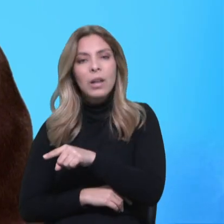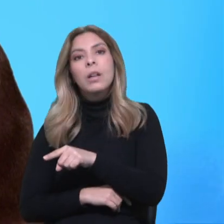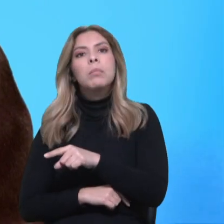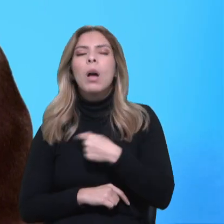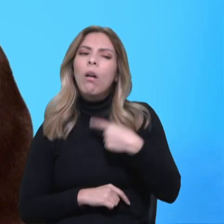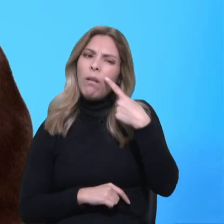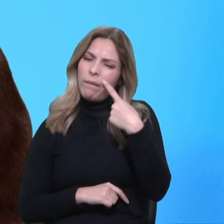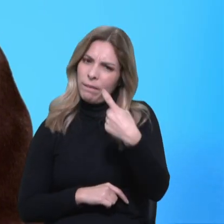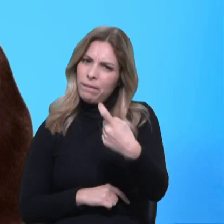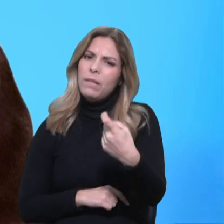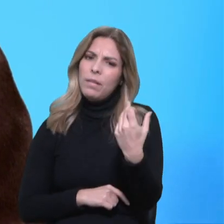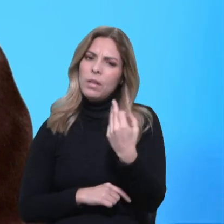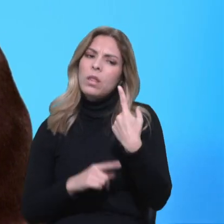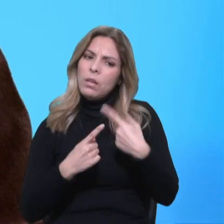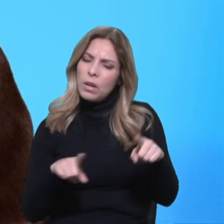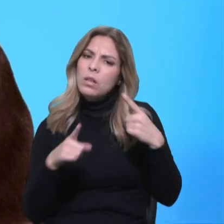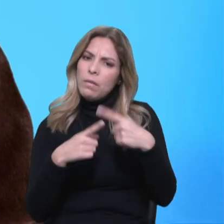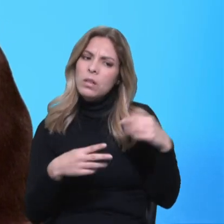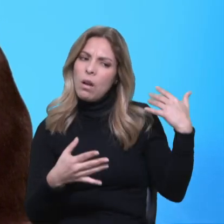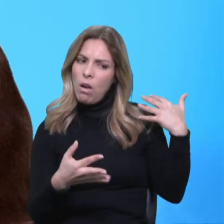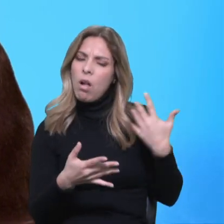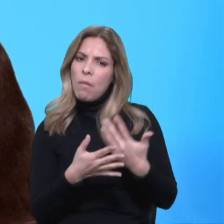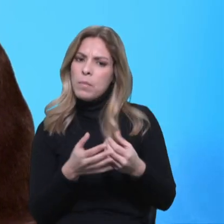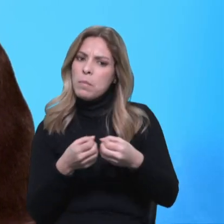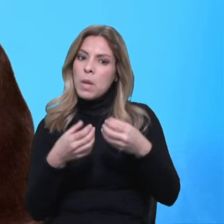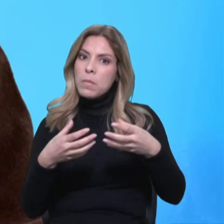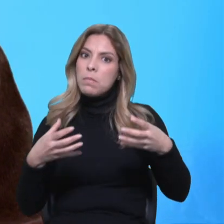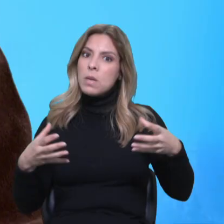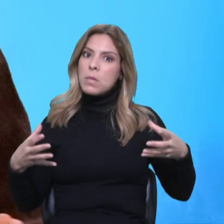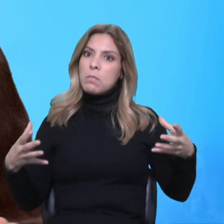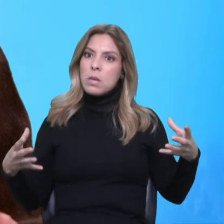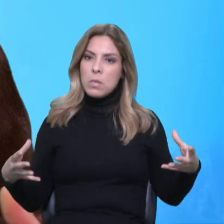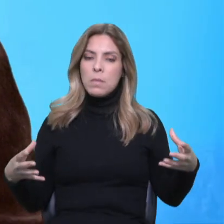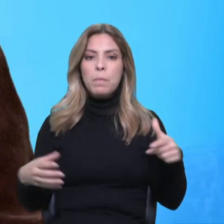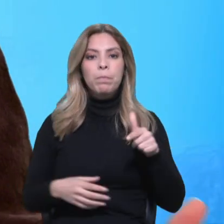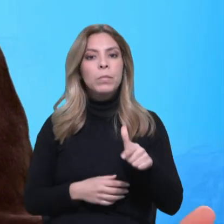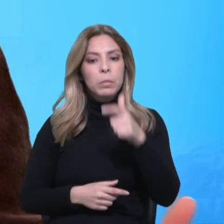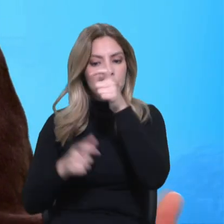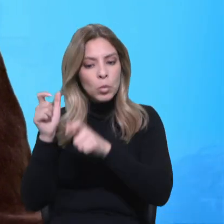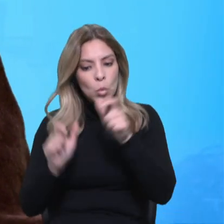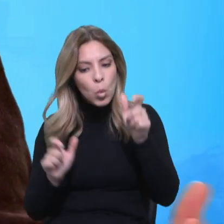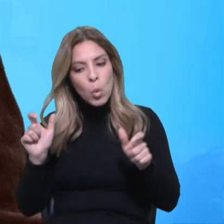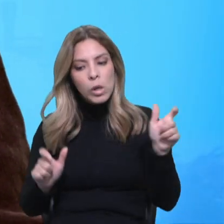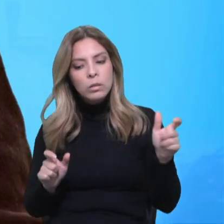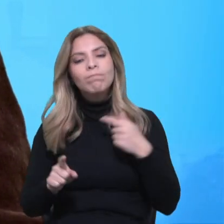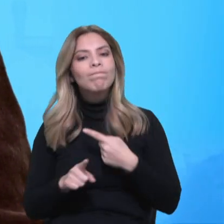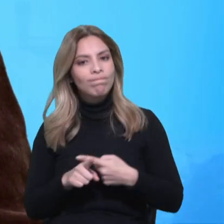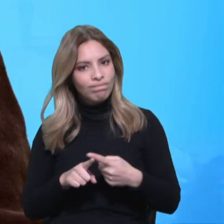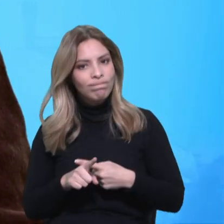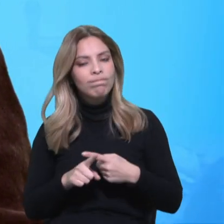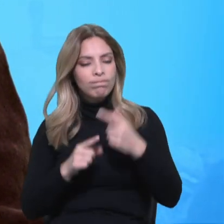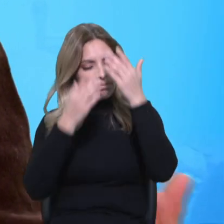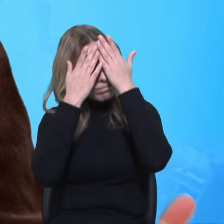notado uma diferença grande desde o início até agora. Vemos que as pessoas estão mais abertas a conhecerem-se uns aos